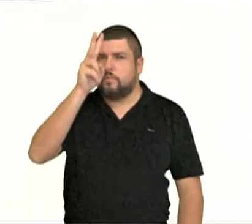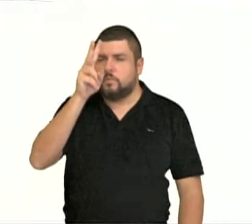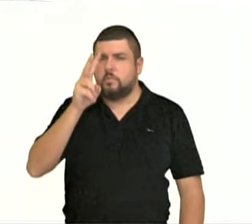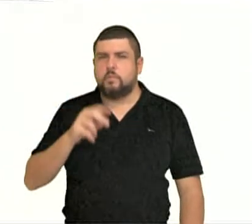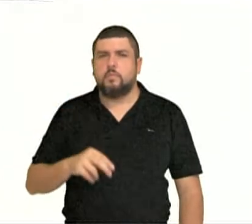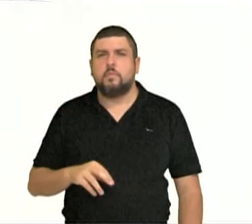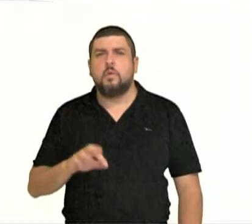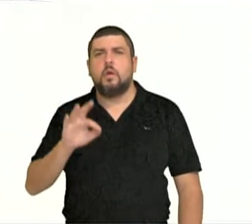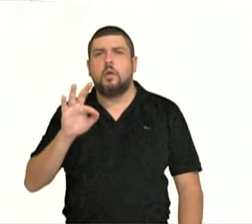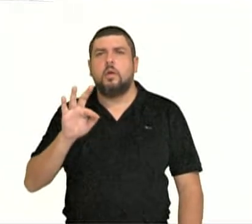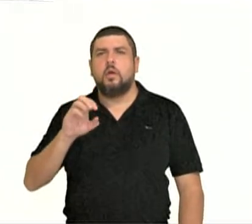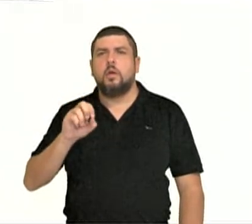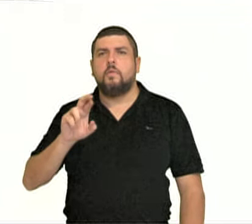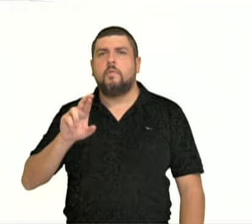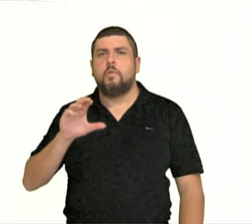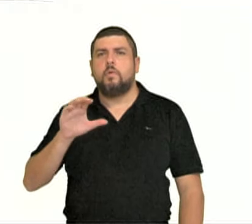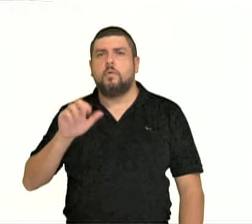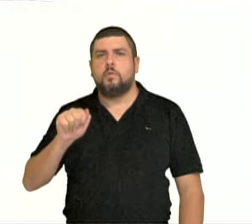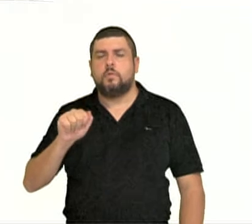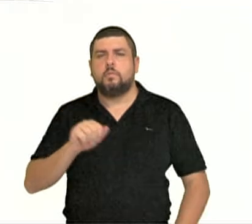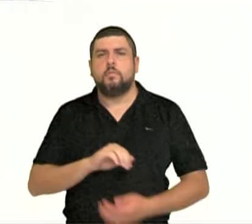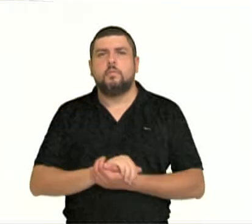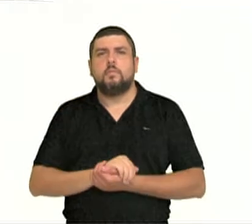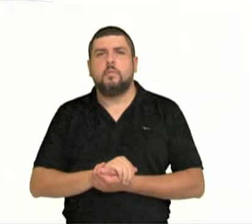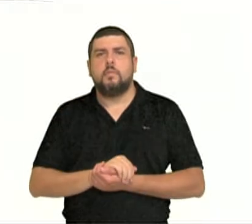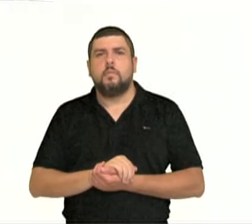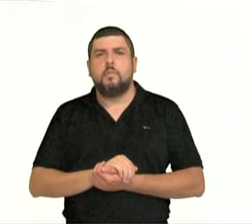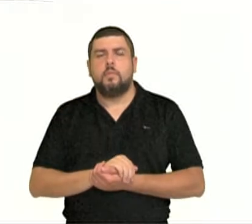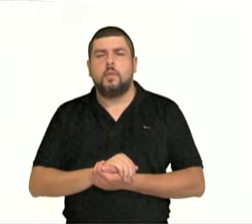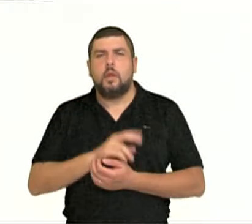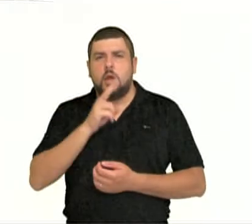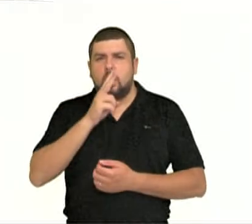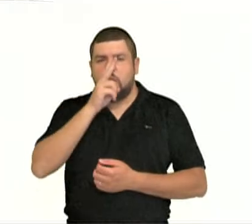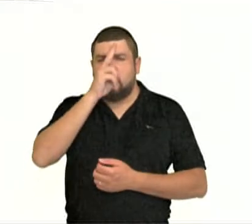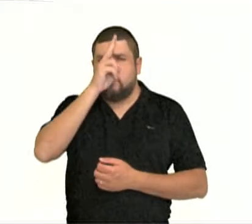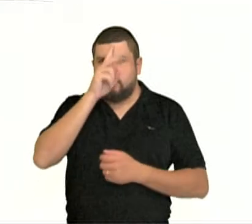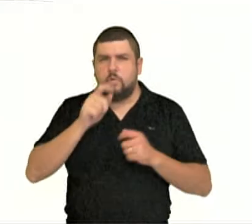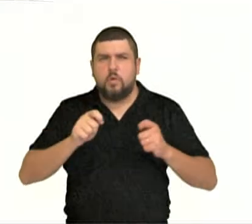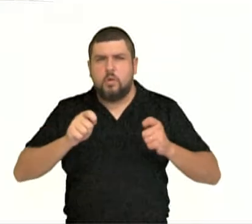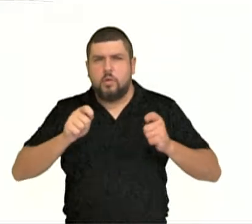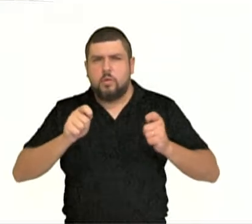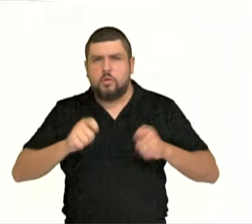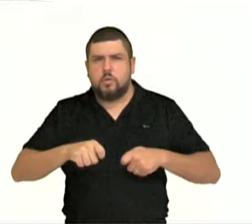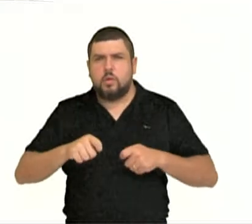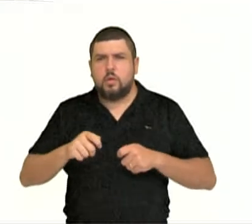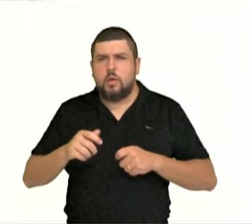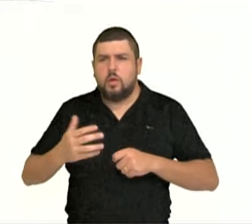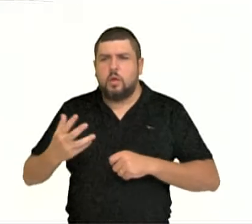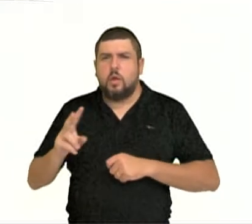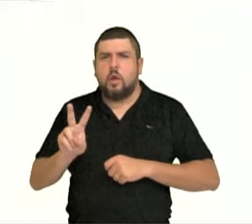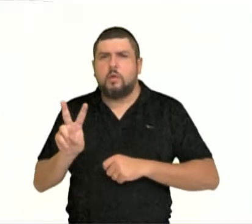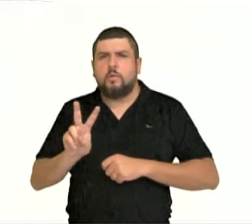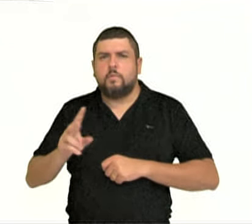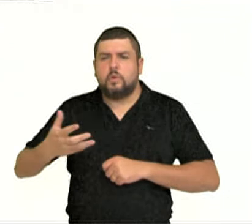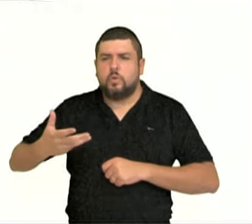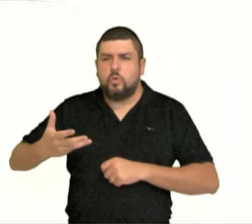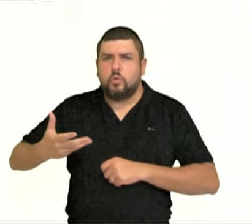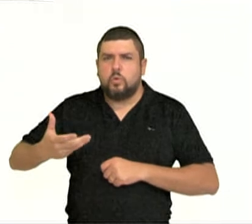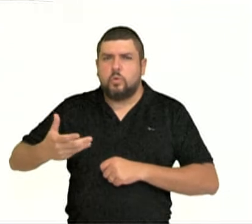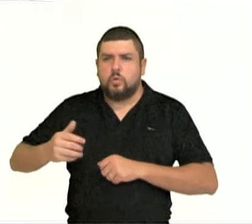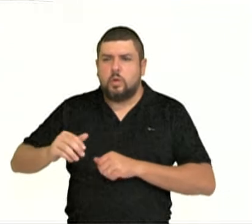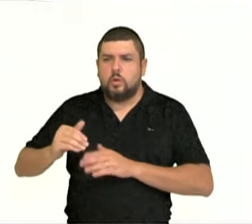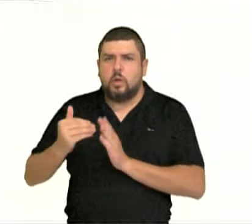uma ação capaz de alterar a velocidade de um corpo ou deformá-lo. Como vocês estão vendo aqui nas figurinhas do slide, você tem aqui a